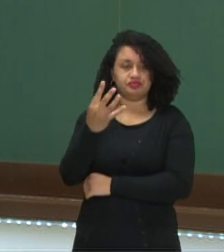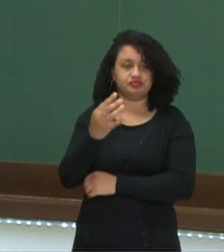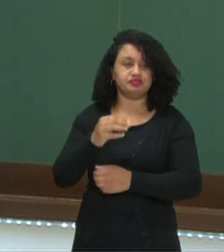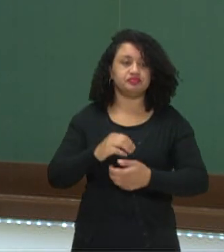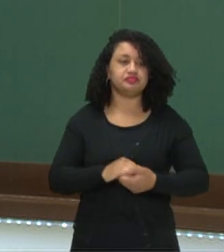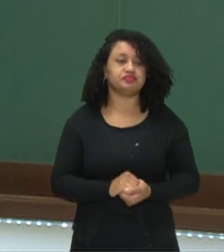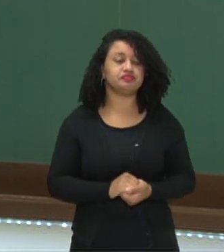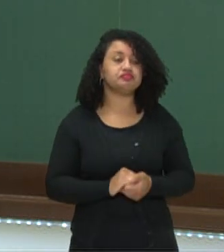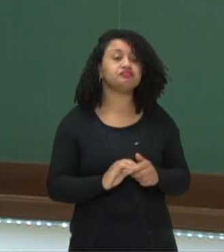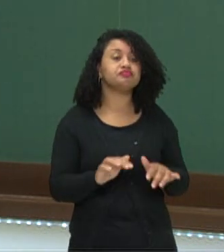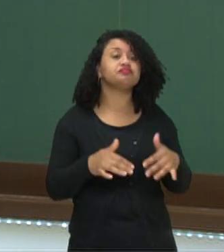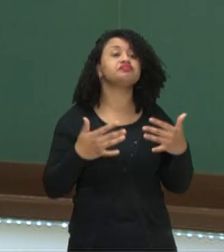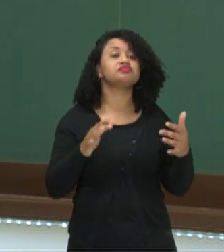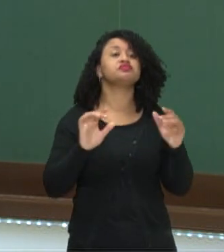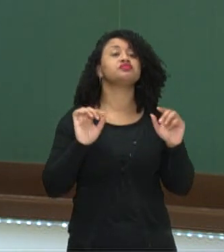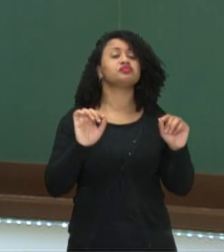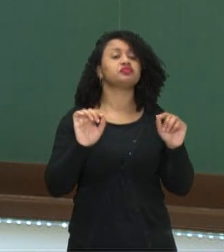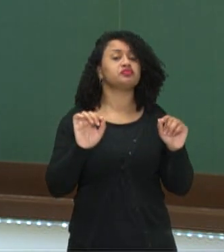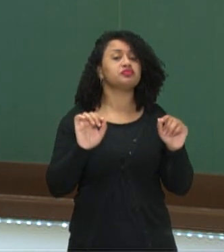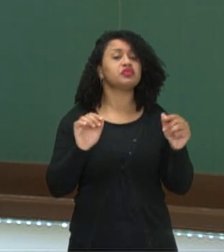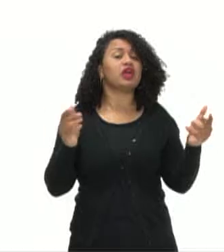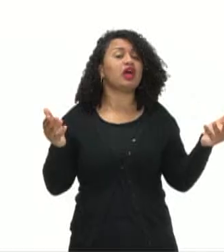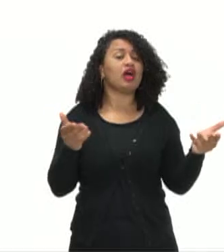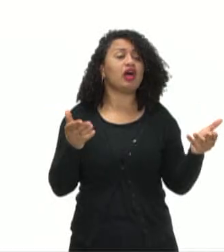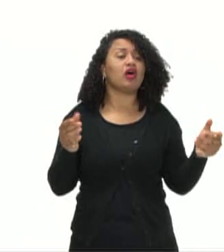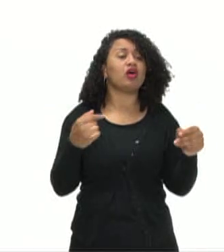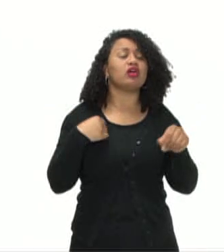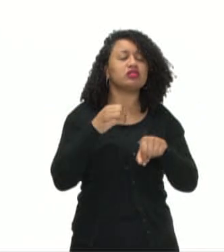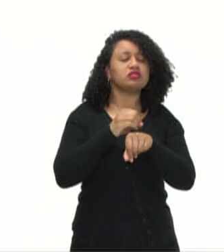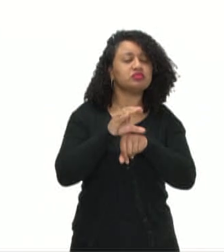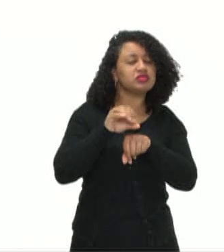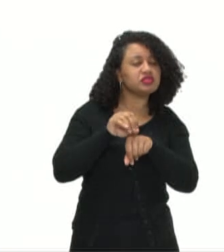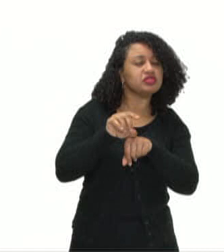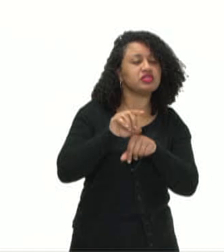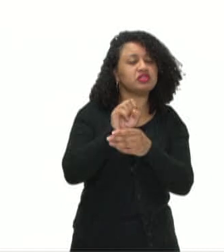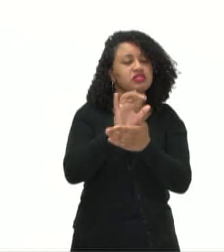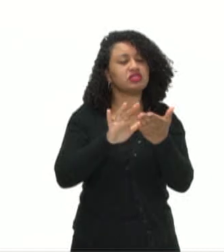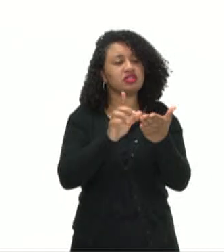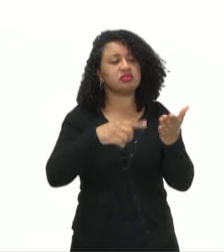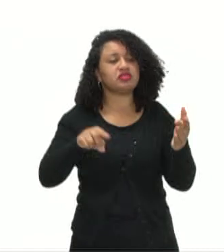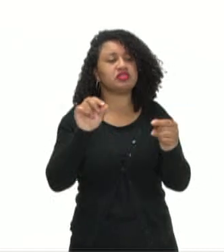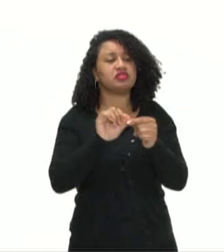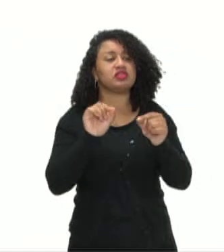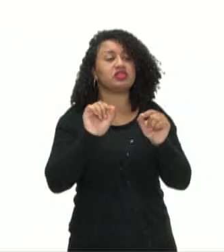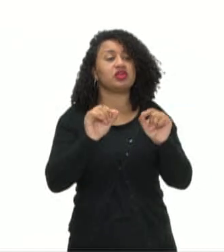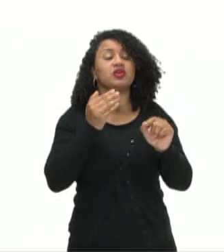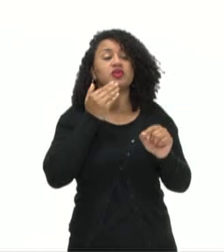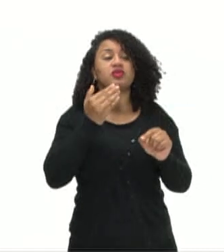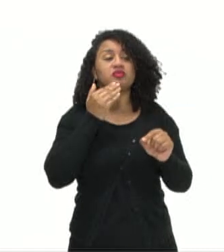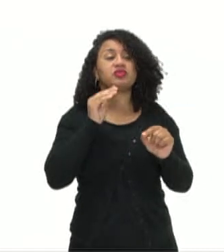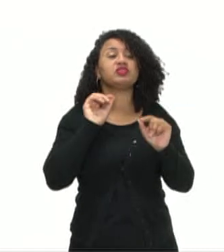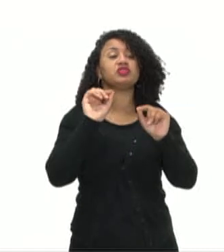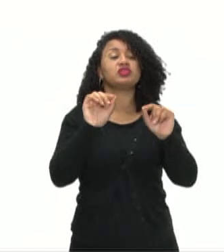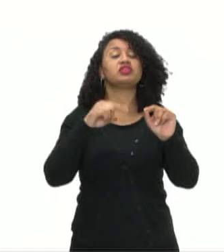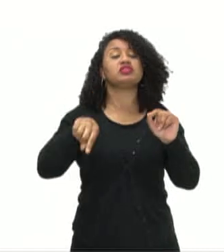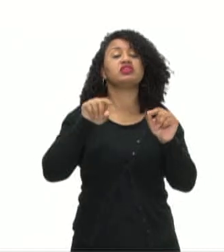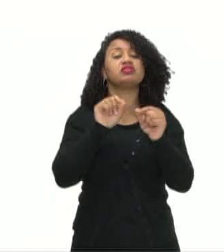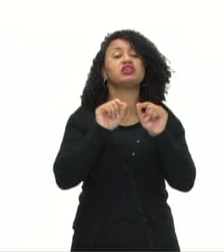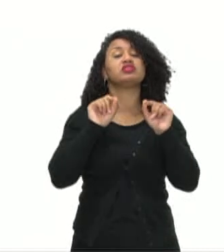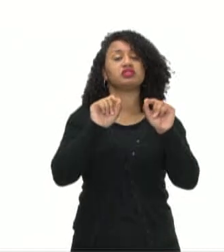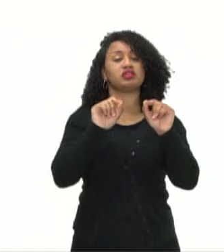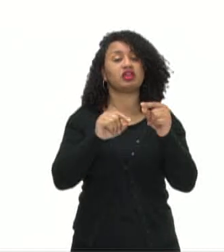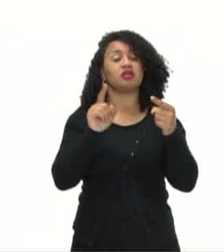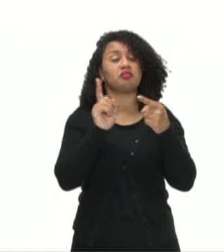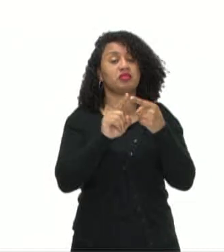cinético. Pois bem, como uma sugestão de atividade para vocês aí, eu vou pedir que vocês façam o seguinte.